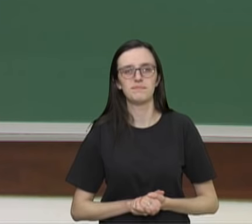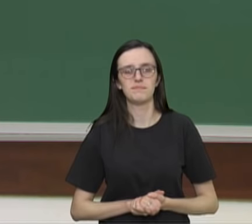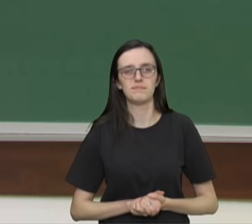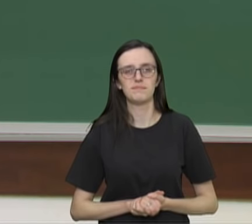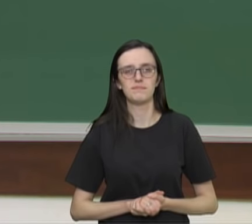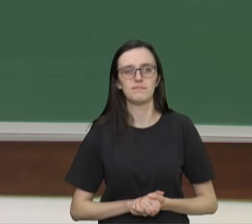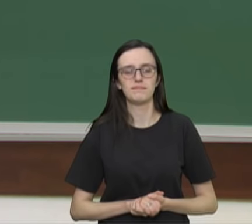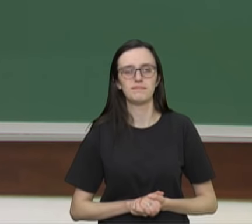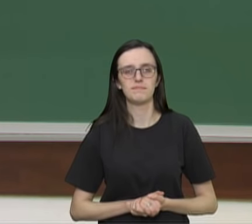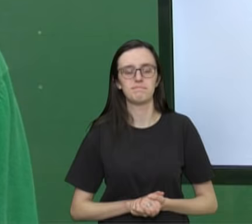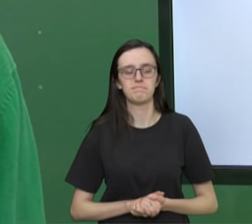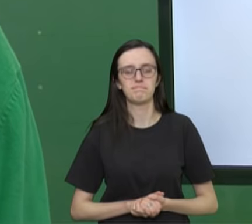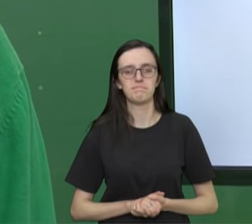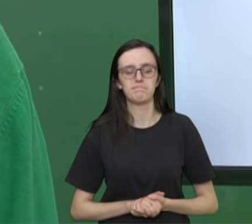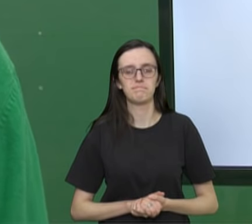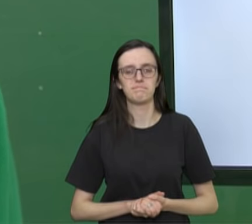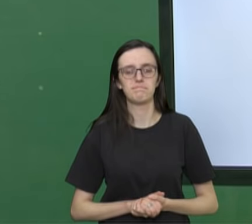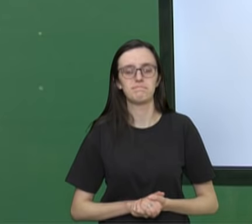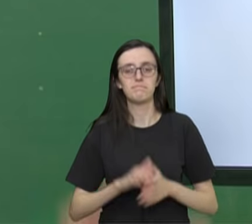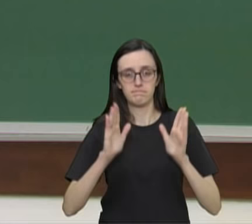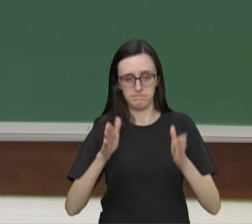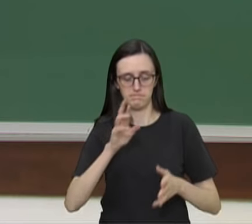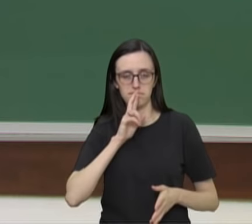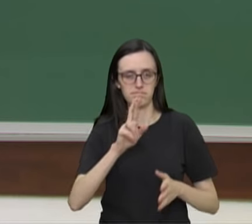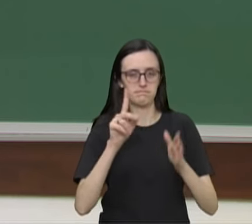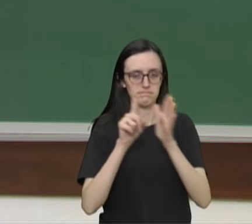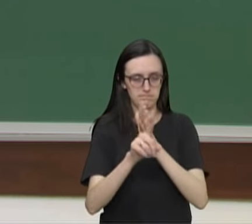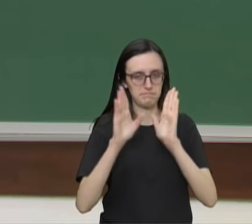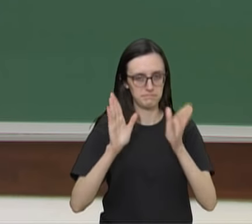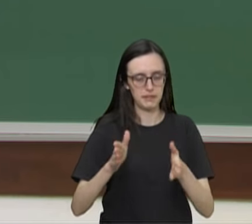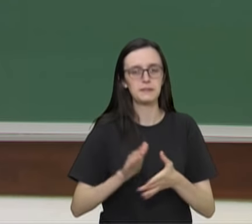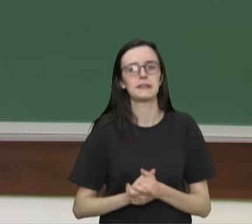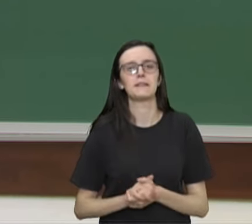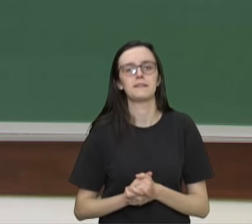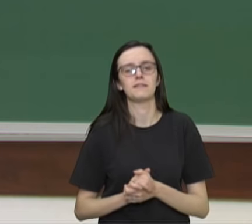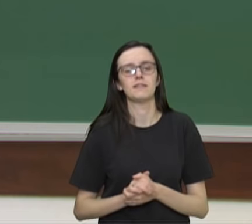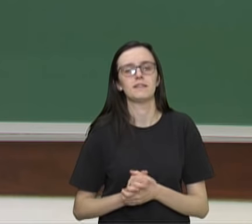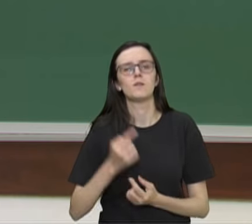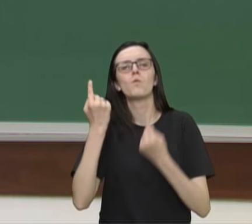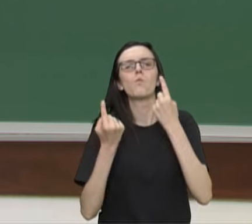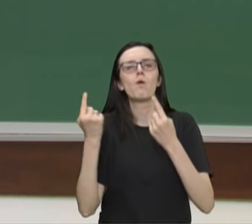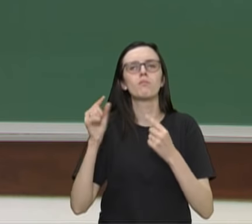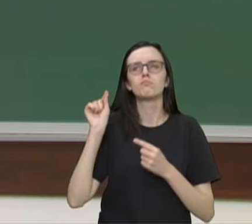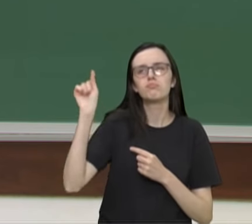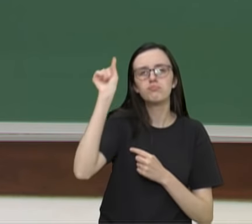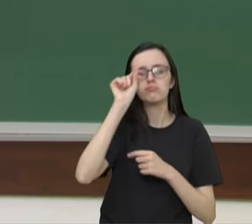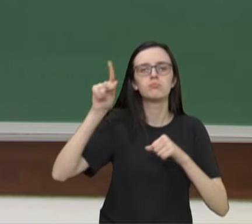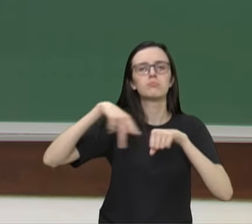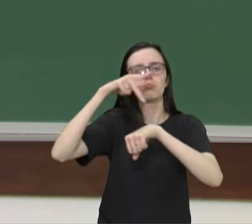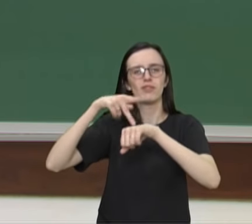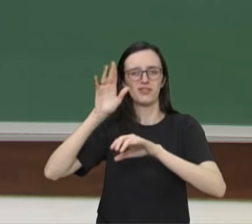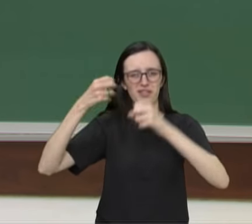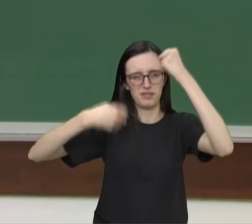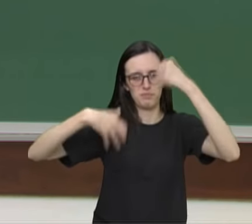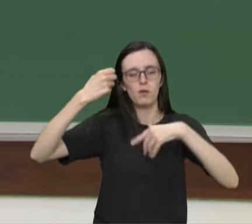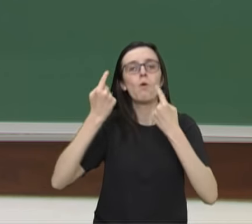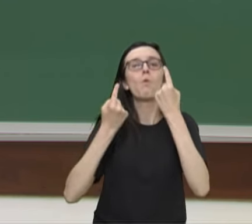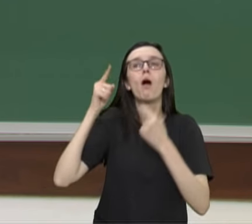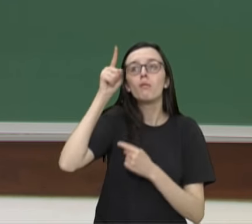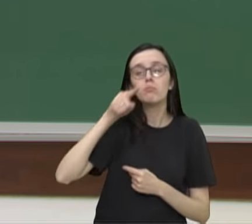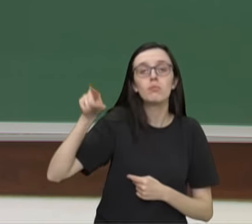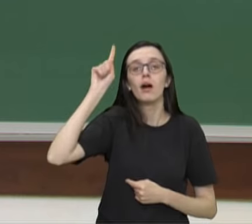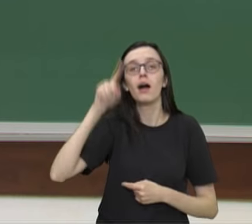oi e aí pessoal já responderam à pergunta qual dos países citados dos países citados qual deles faz parte